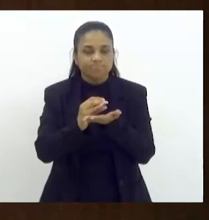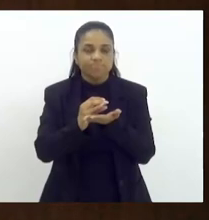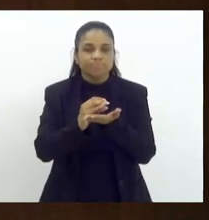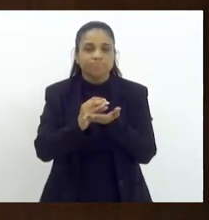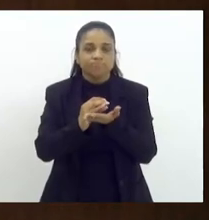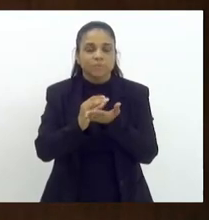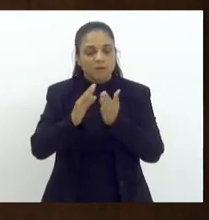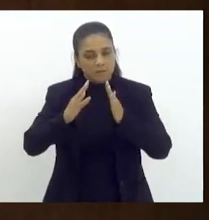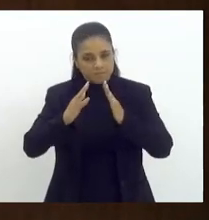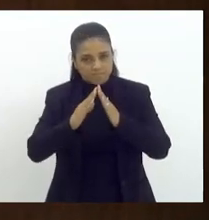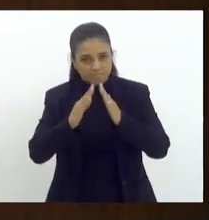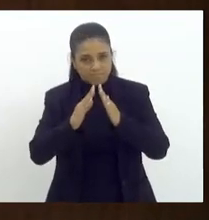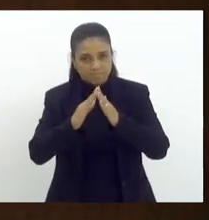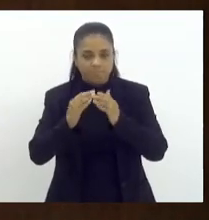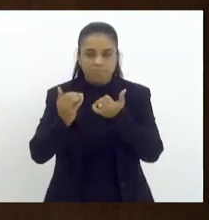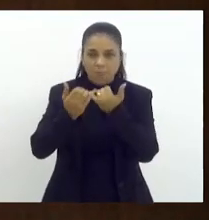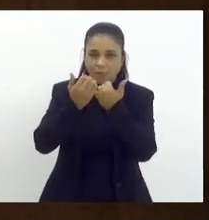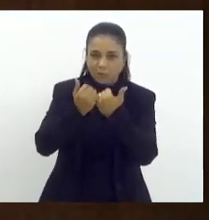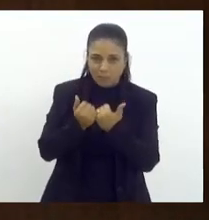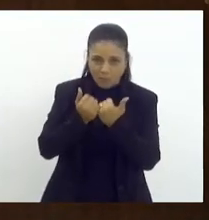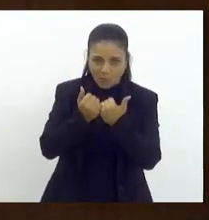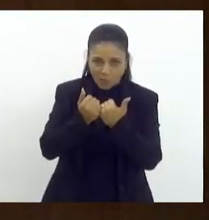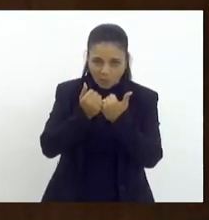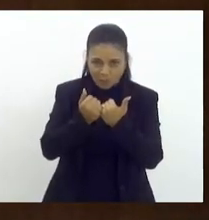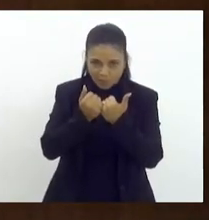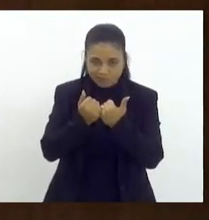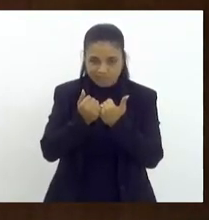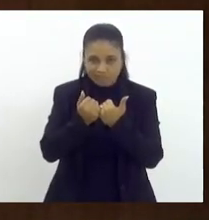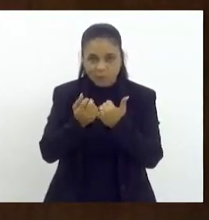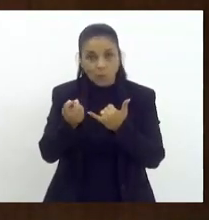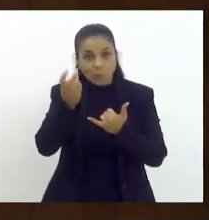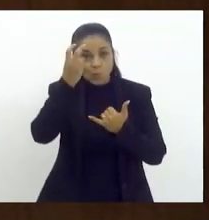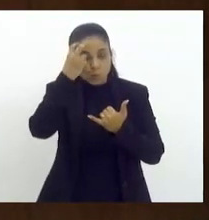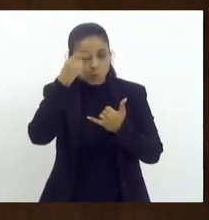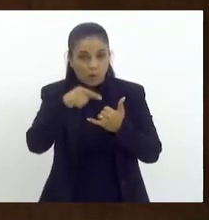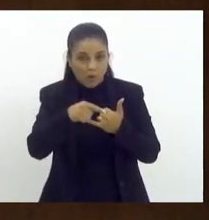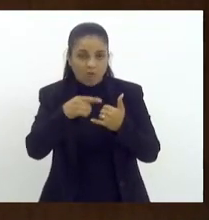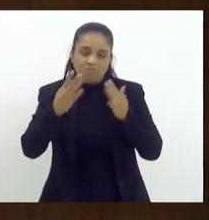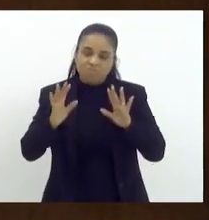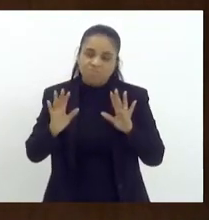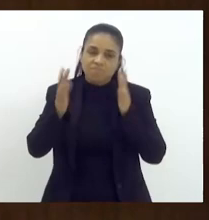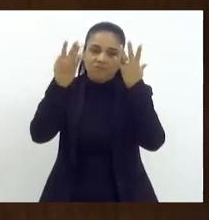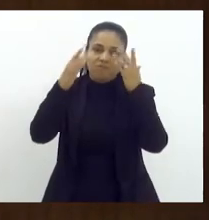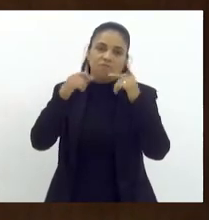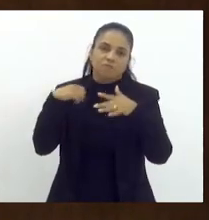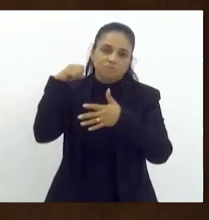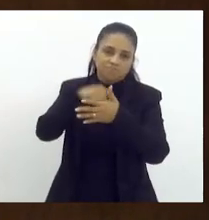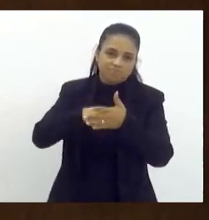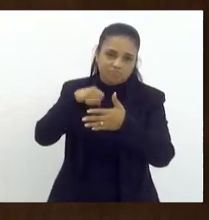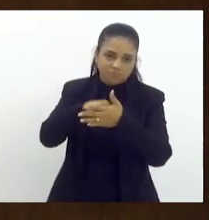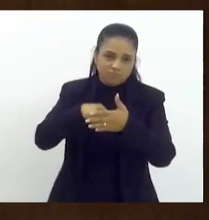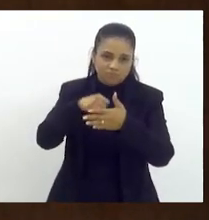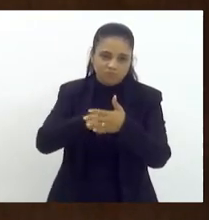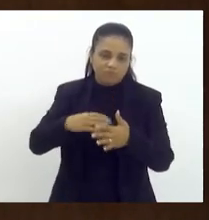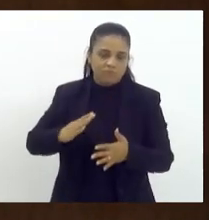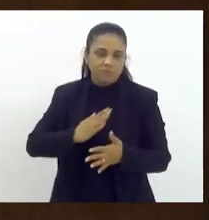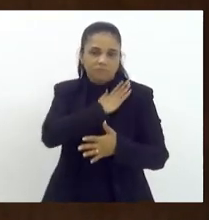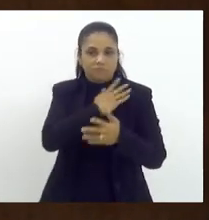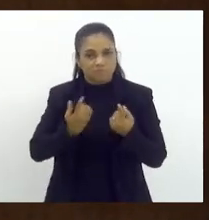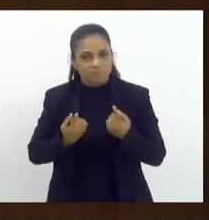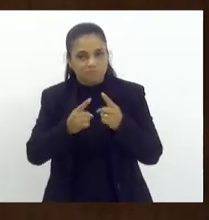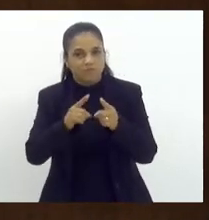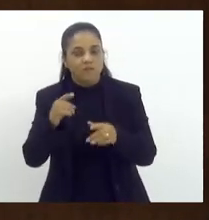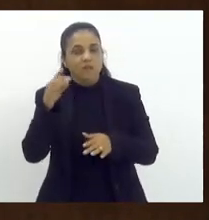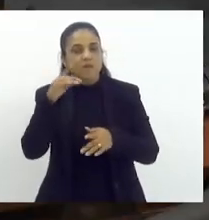tombamento termos essa referência viva Inês Etienne Romeo viva a todos que tombaram e Lutaram contra a ditadura viva a democracia do povo